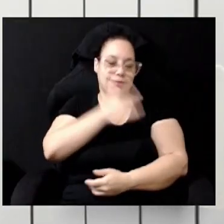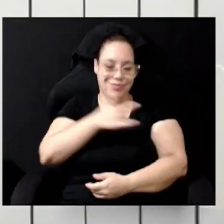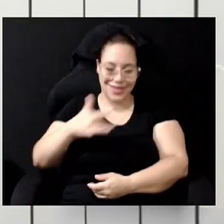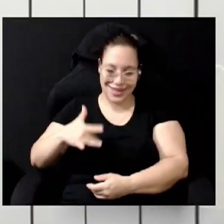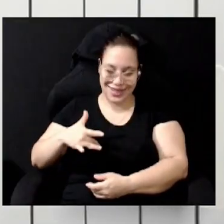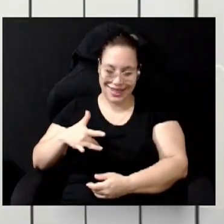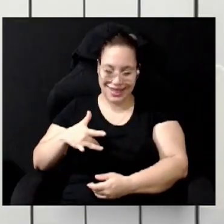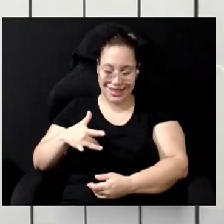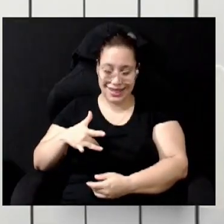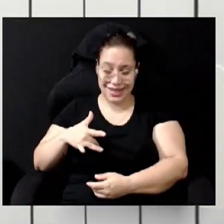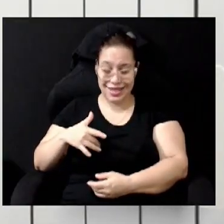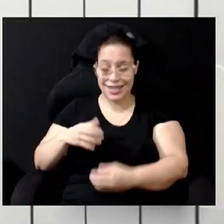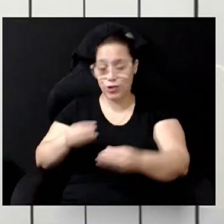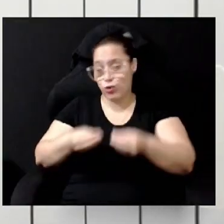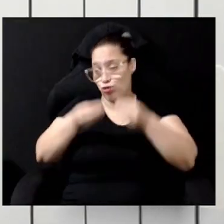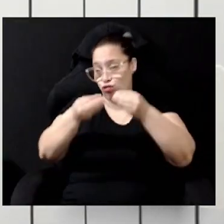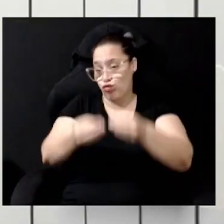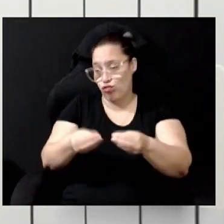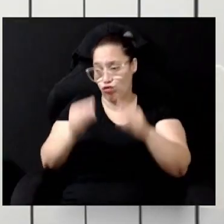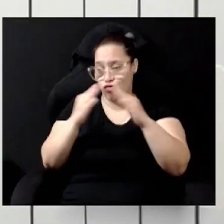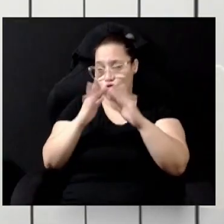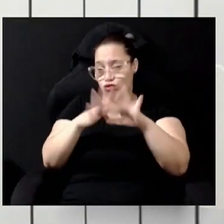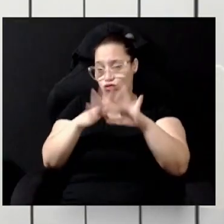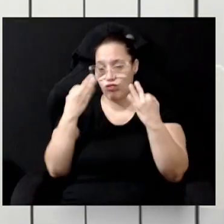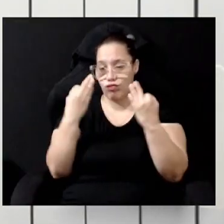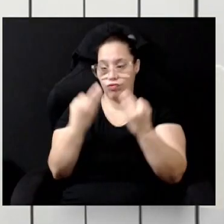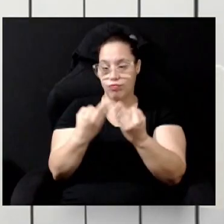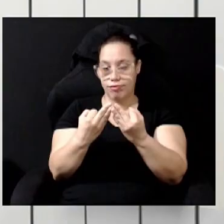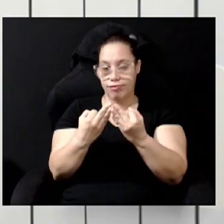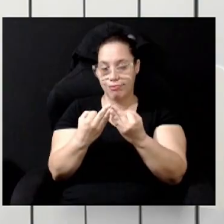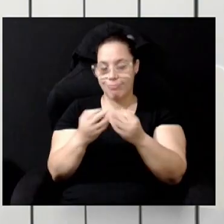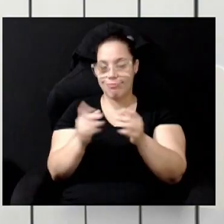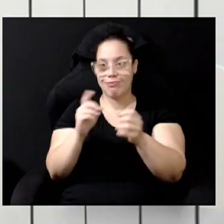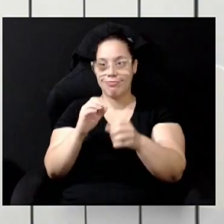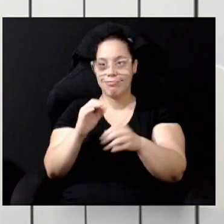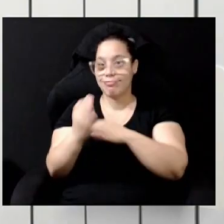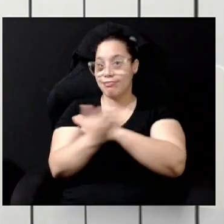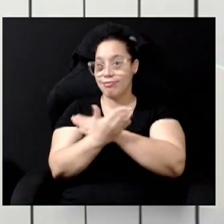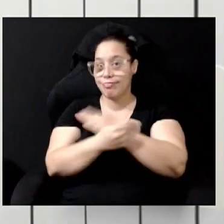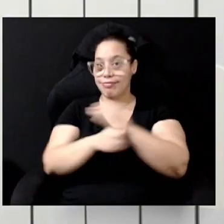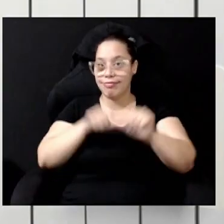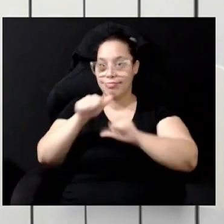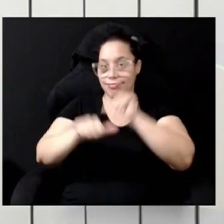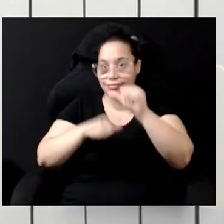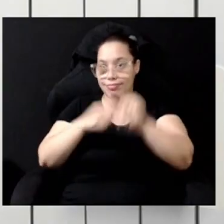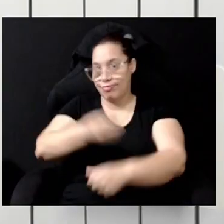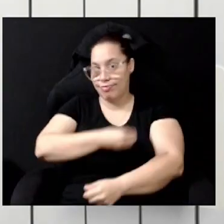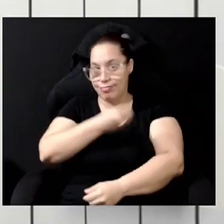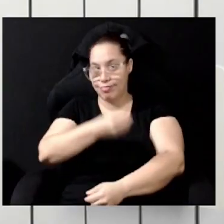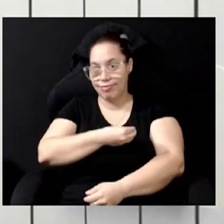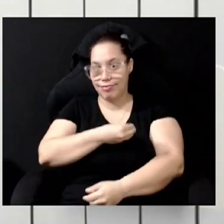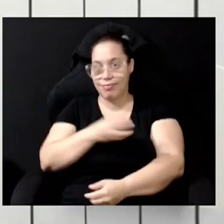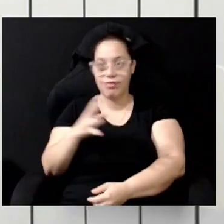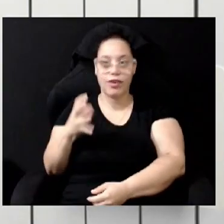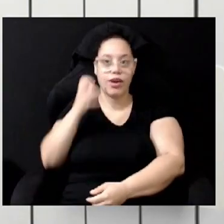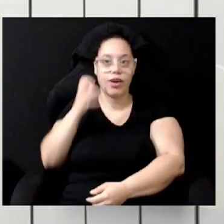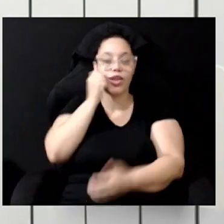para ganhar uma família, e você pode ajudar a transformar vidas no Adote de hoje.